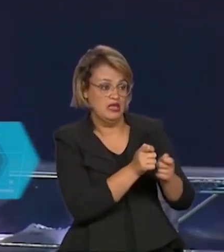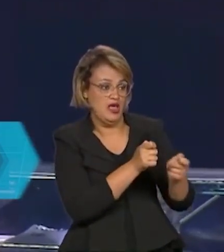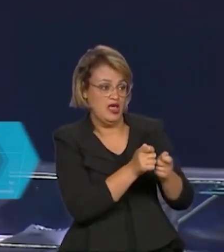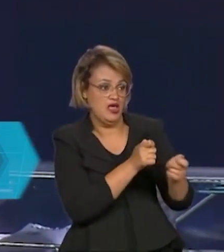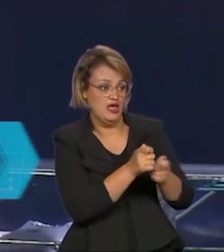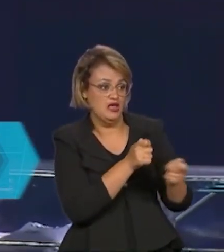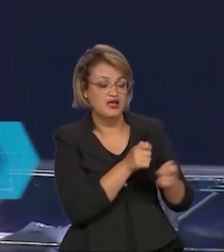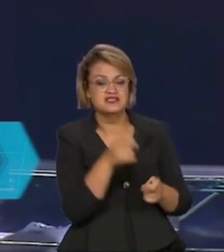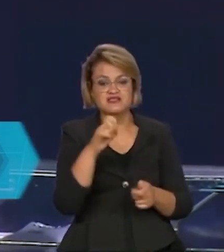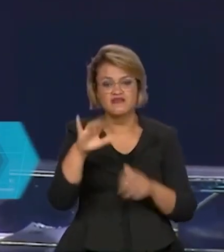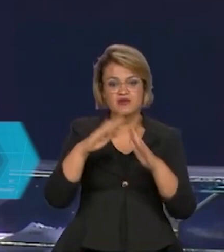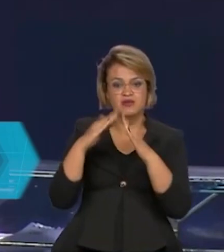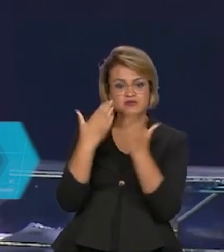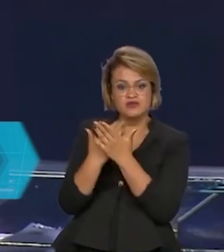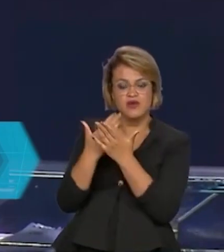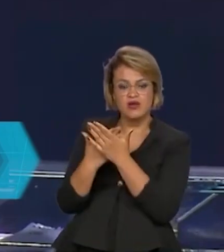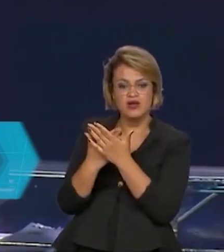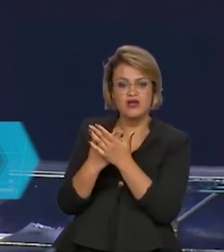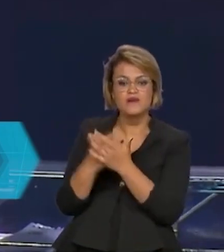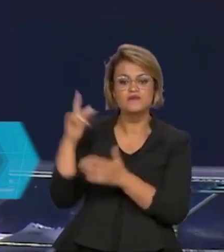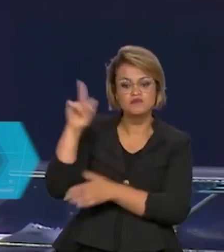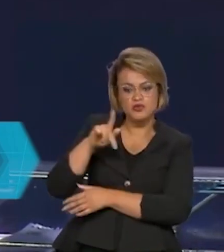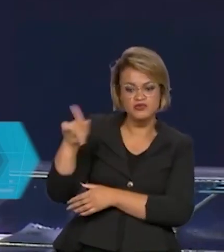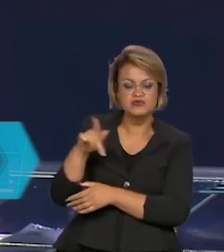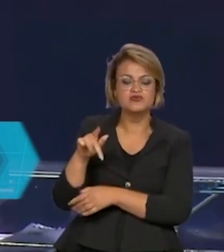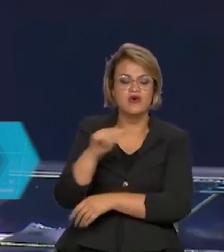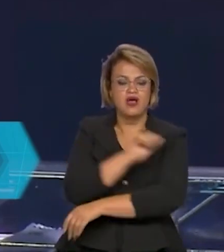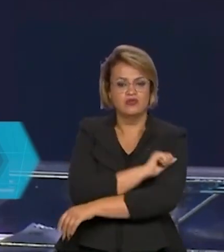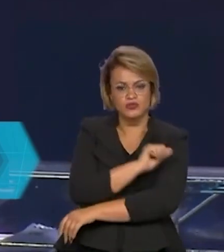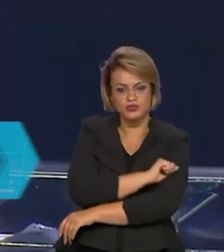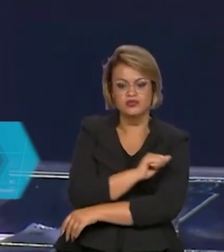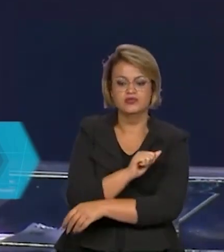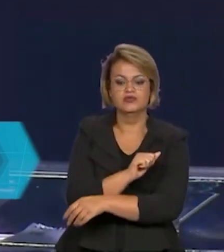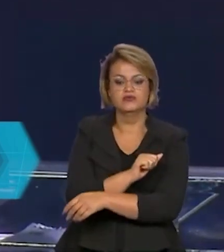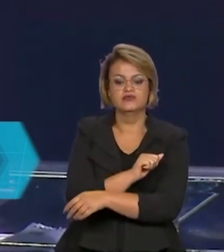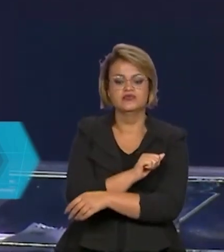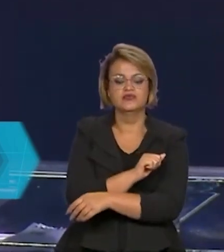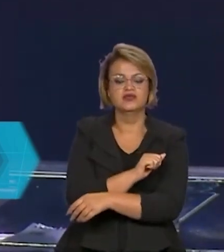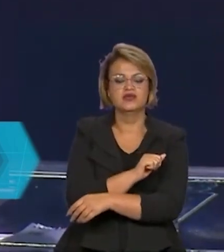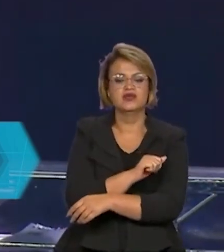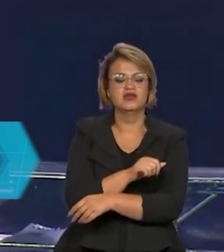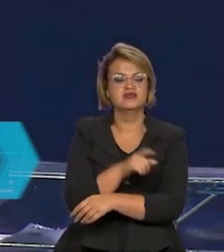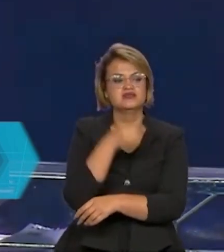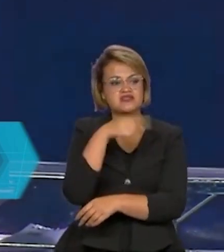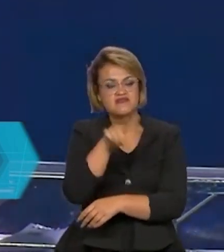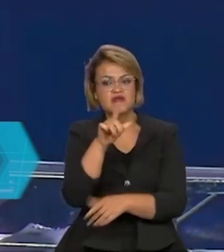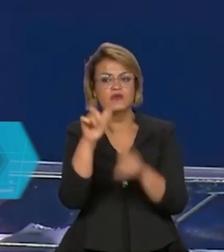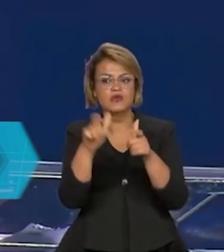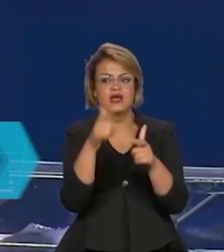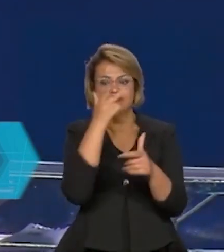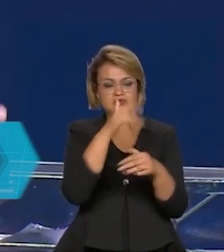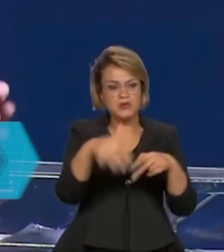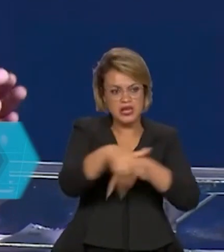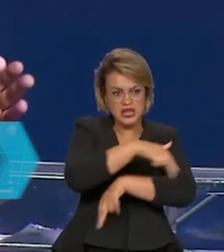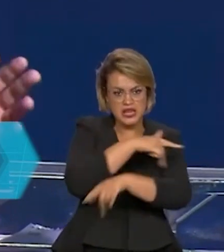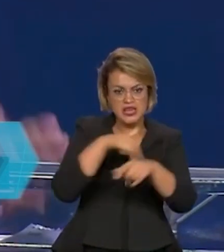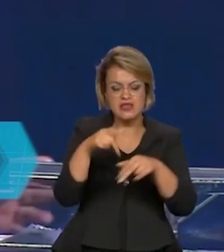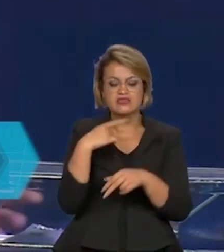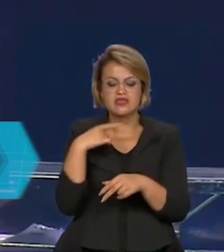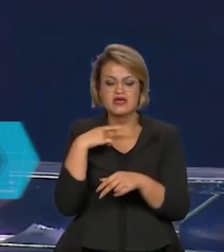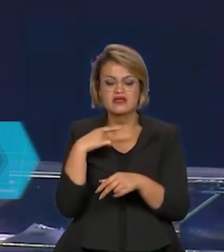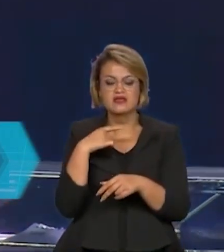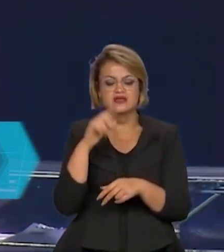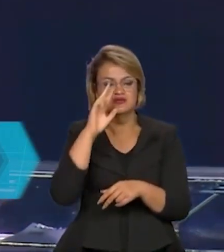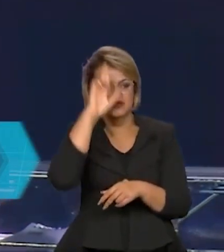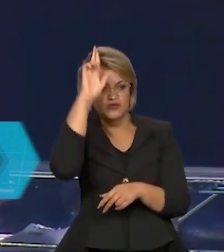palco e fez comentários sobre diversos temas em seu discurso o presidente em exercício ressaltou o papel